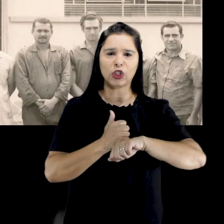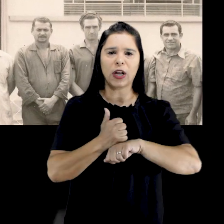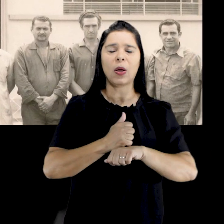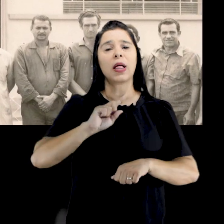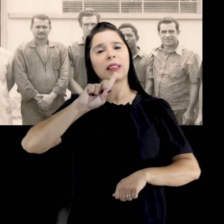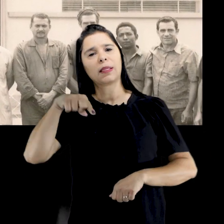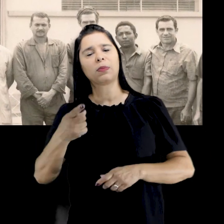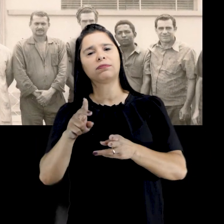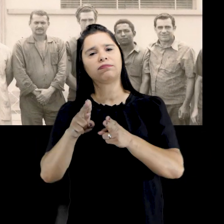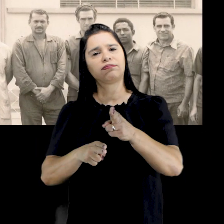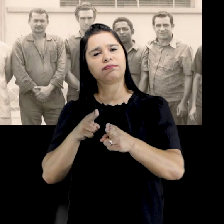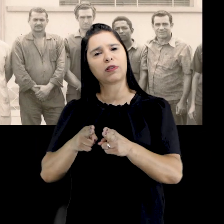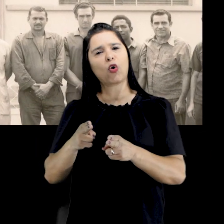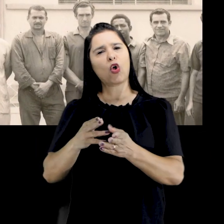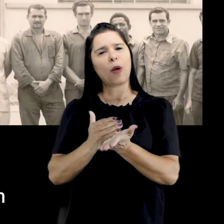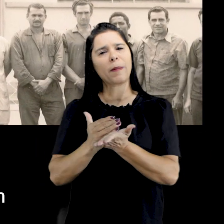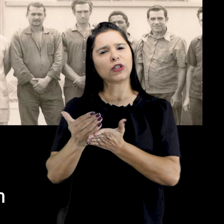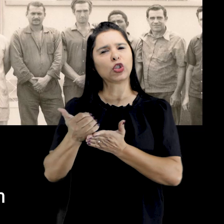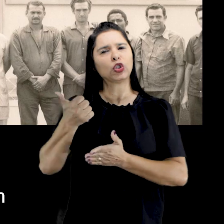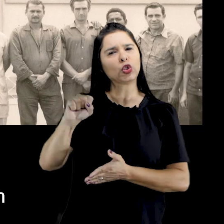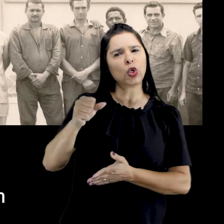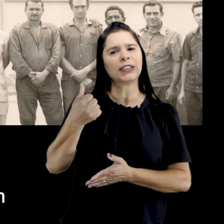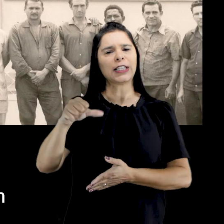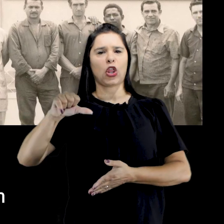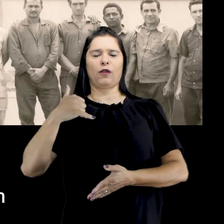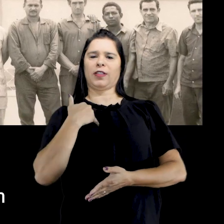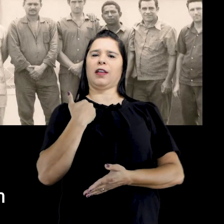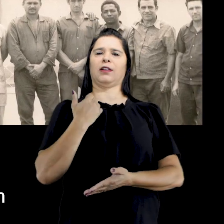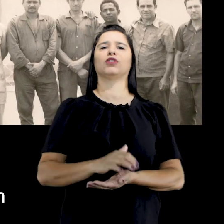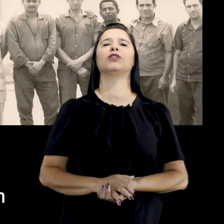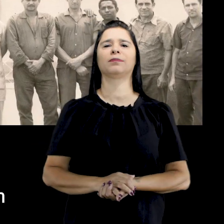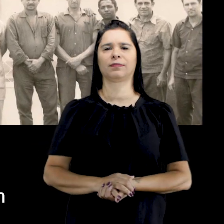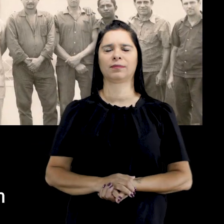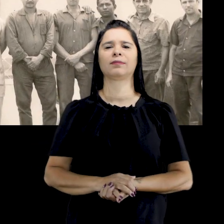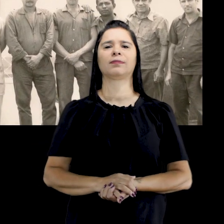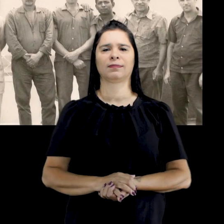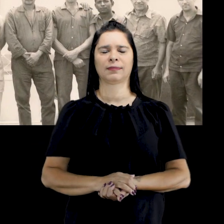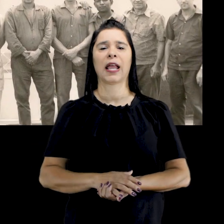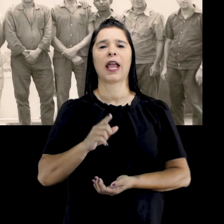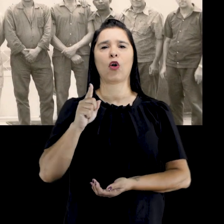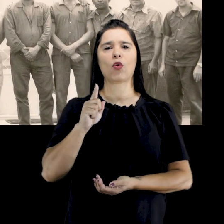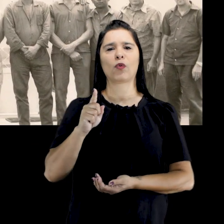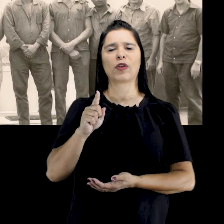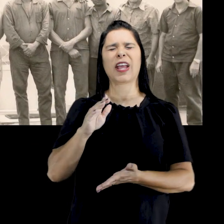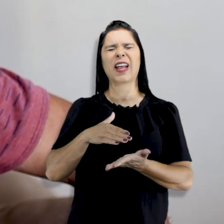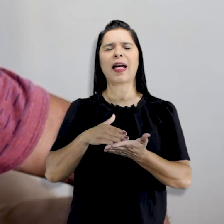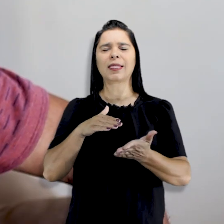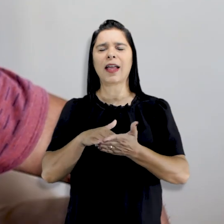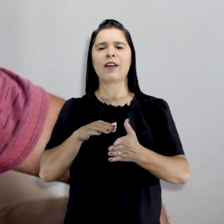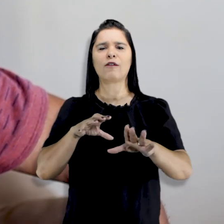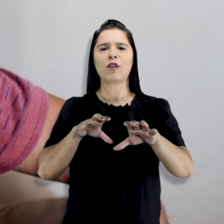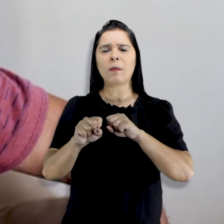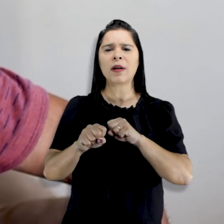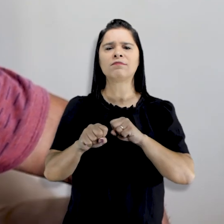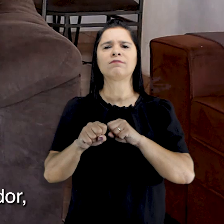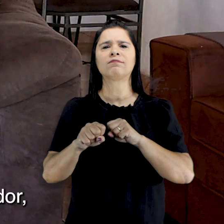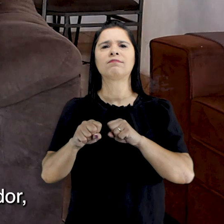com uns 18 para 19 anos. Fiz lá, até eu formei para ajustagem, não entrei na profissão que eu fui formada